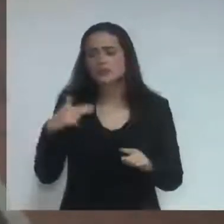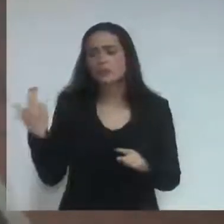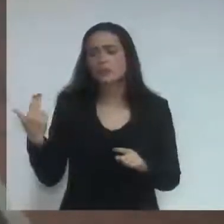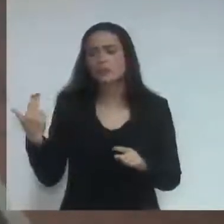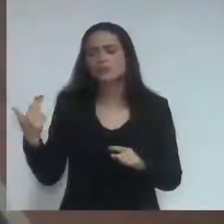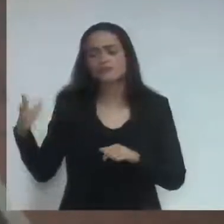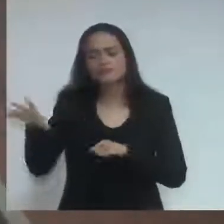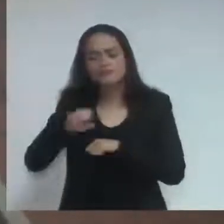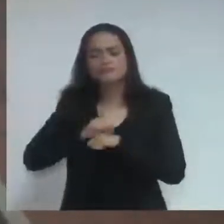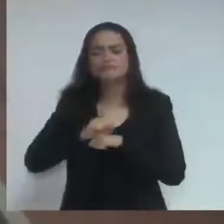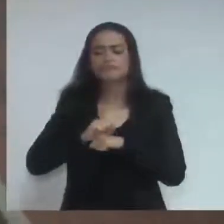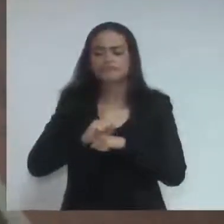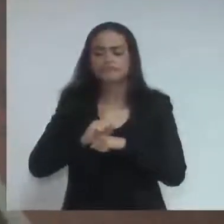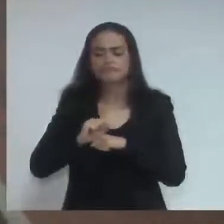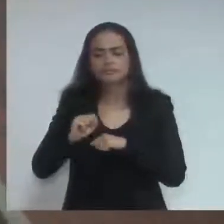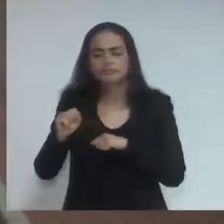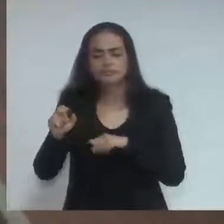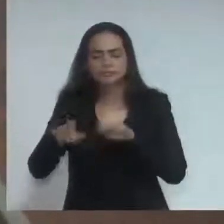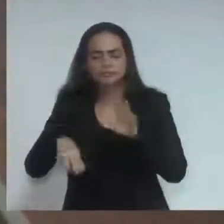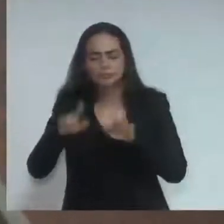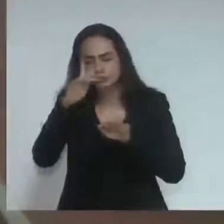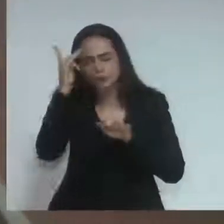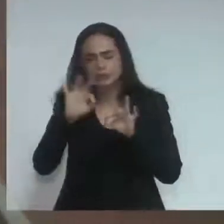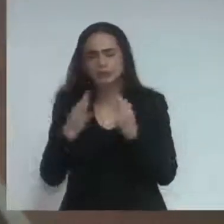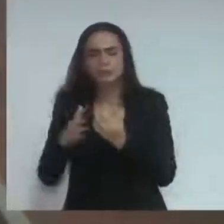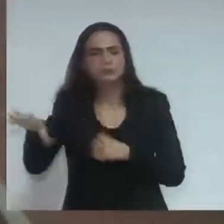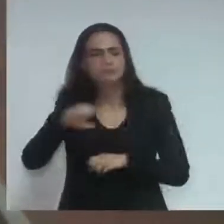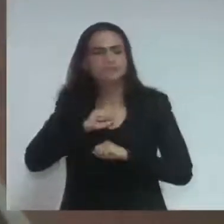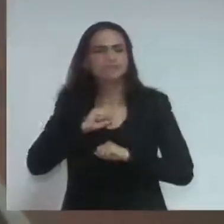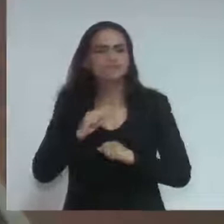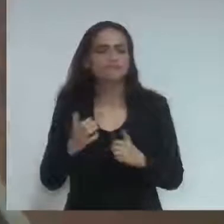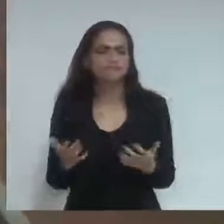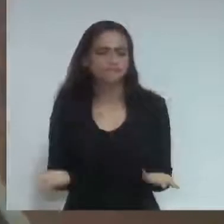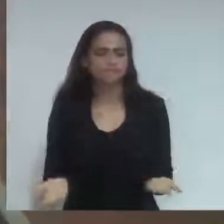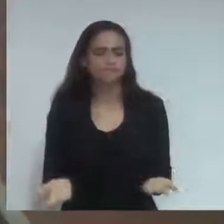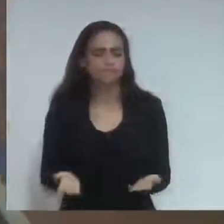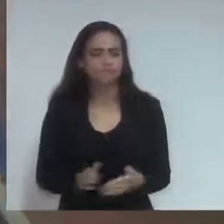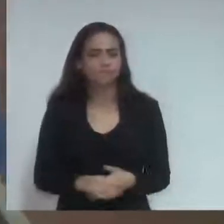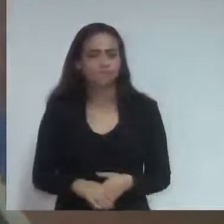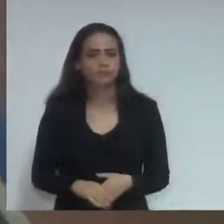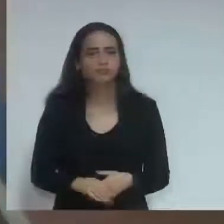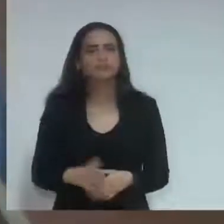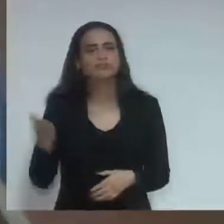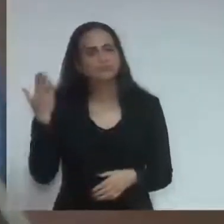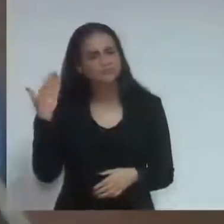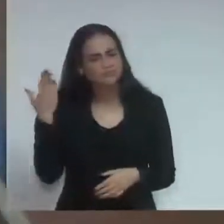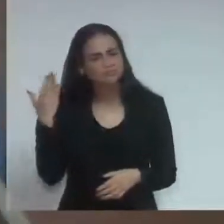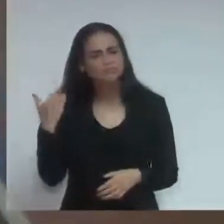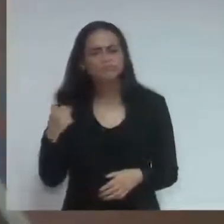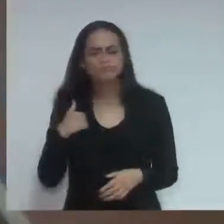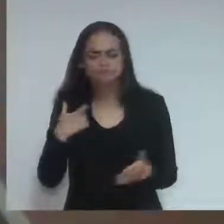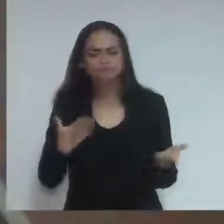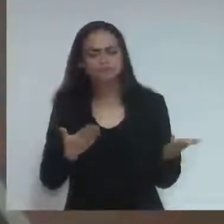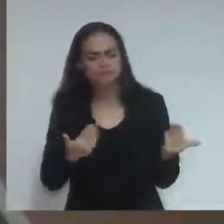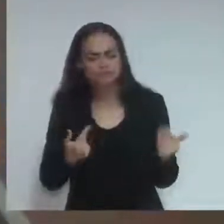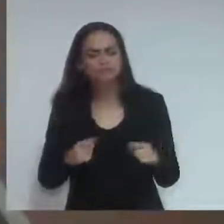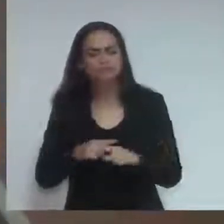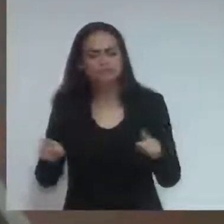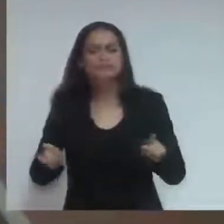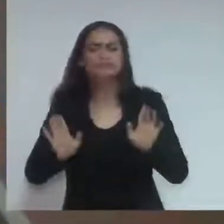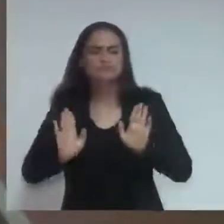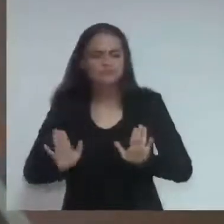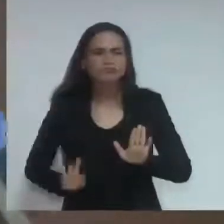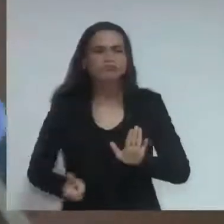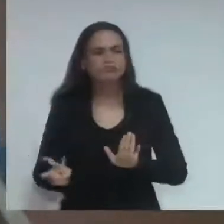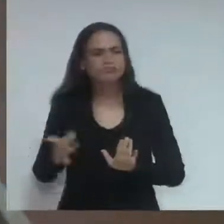jovem na idade e na política, né? E mesmo na época que tinha um posicionamento bastante contundente, ativo e